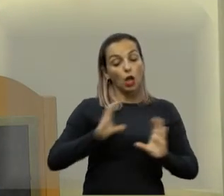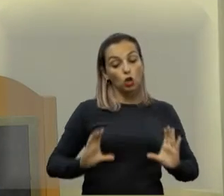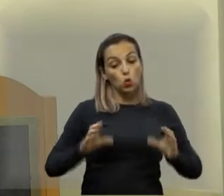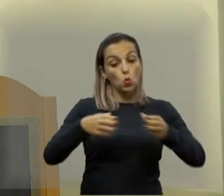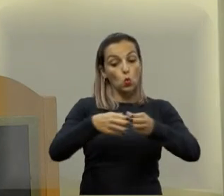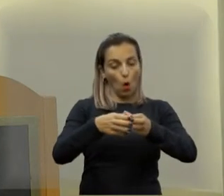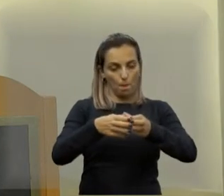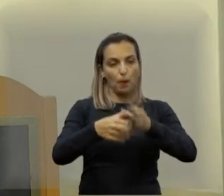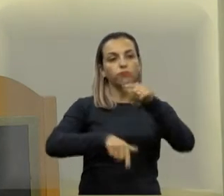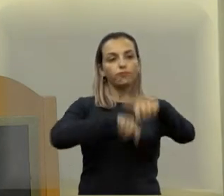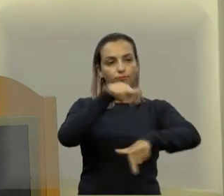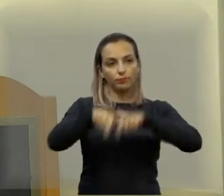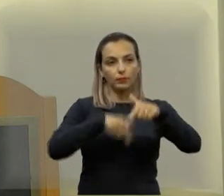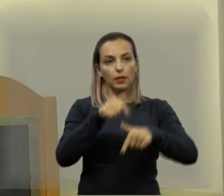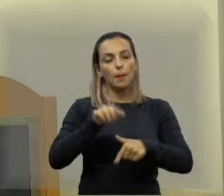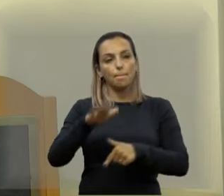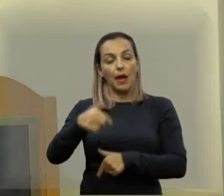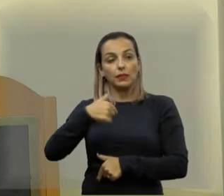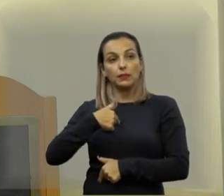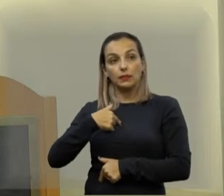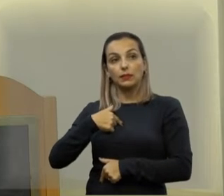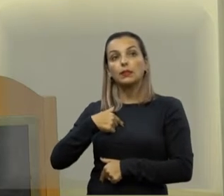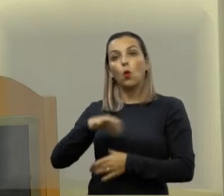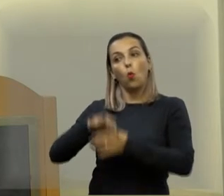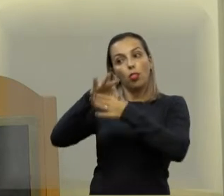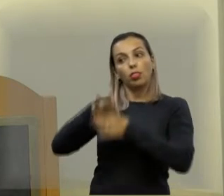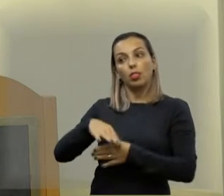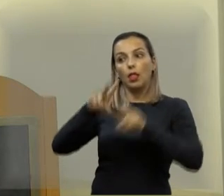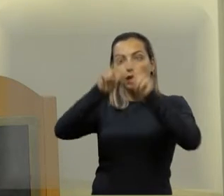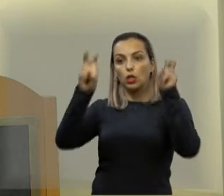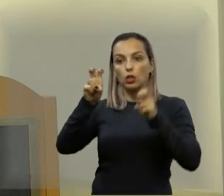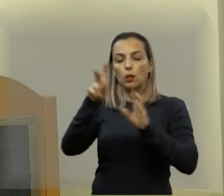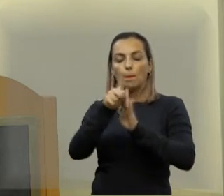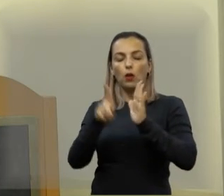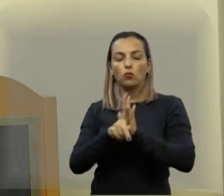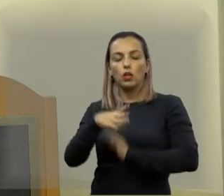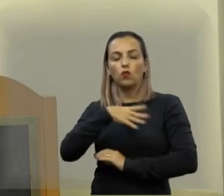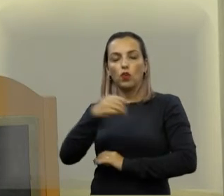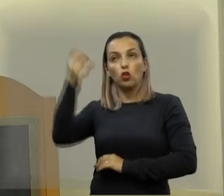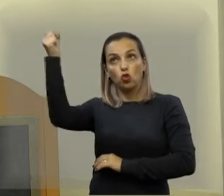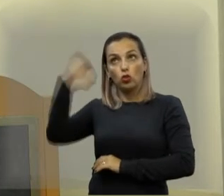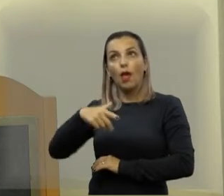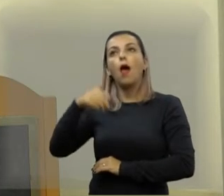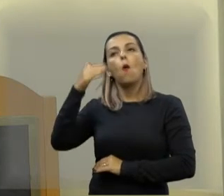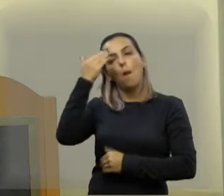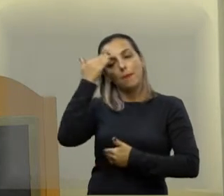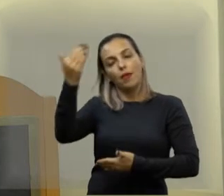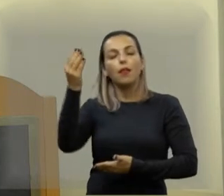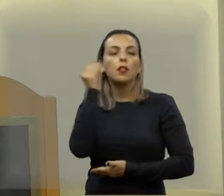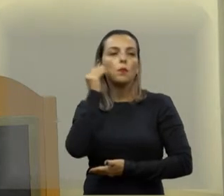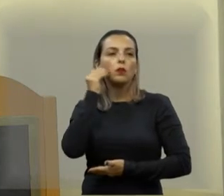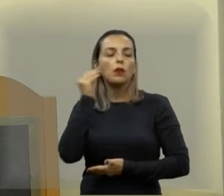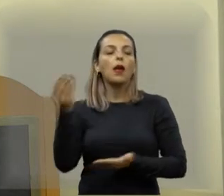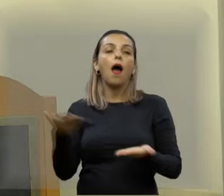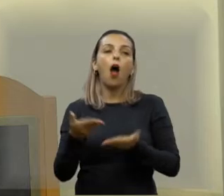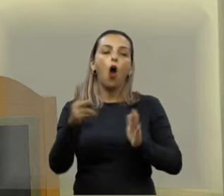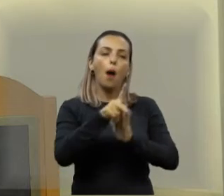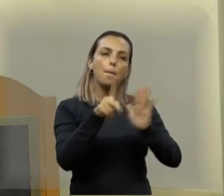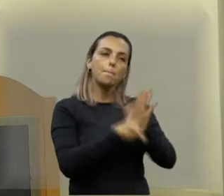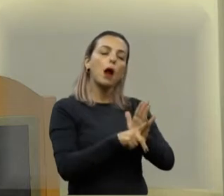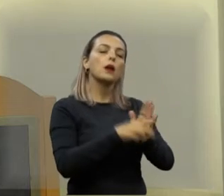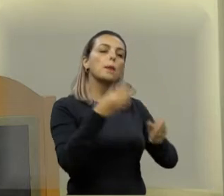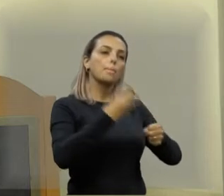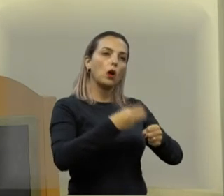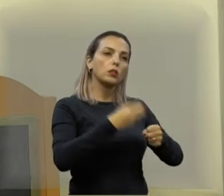equipe mas eu fiquei e com Filhos do Sol e também ainda dessa oportunidade de dialogar e resgatar esses jovens e esse plano Municipal é muito